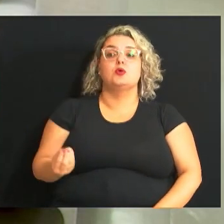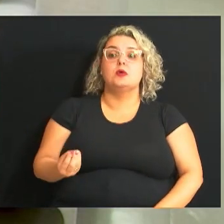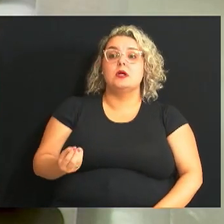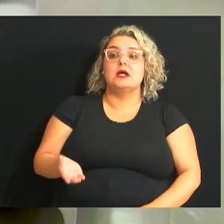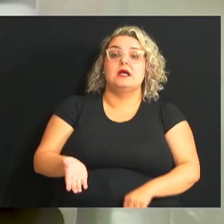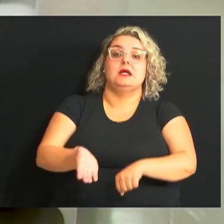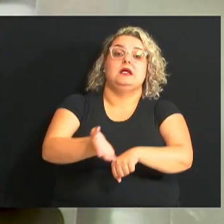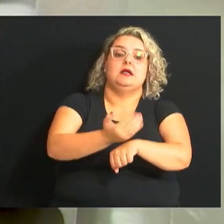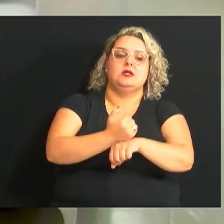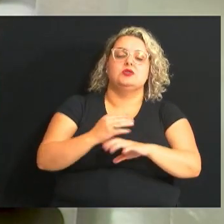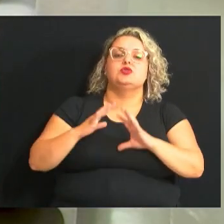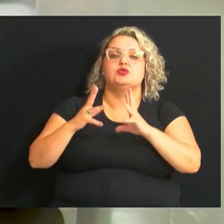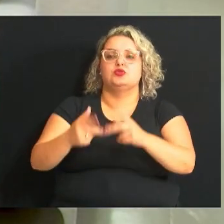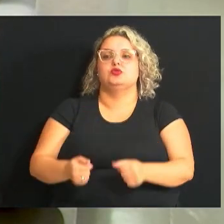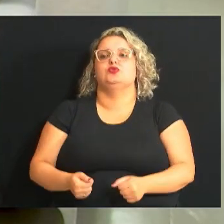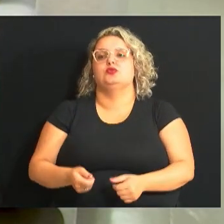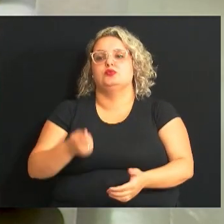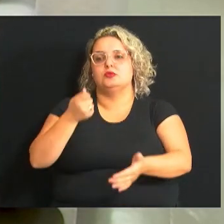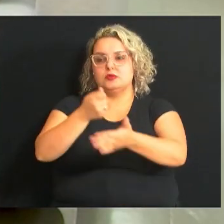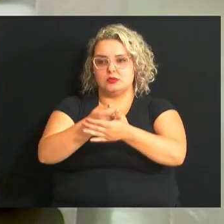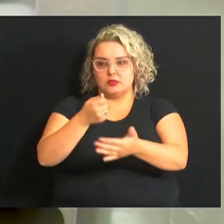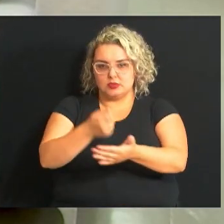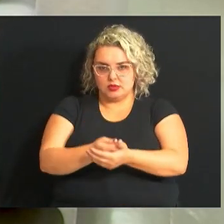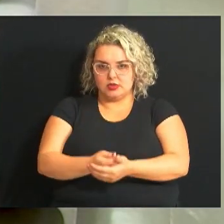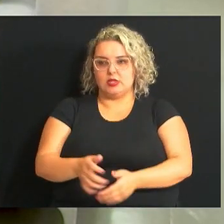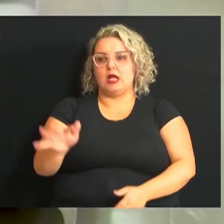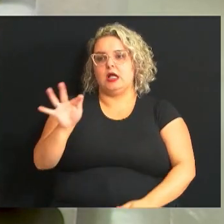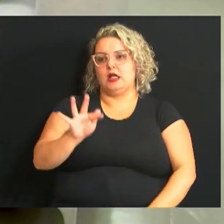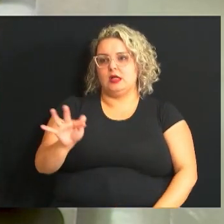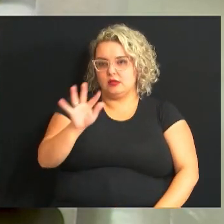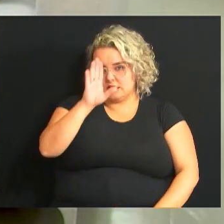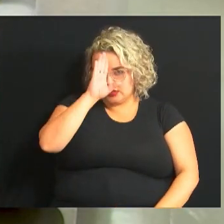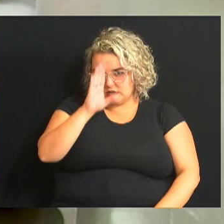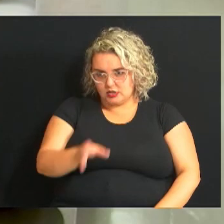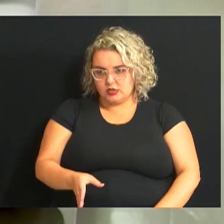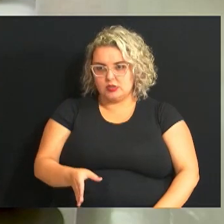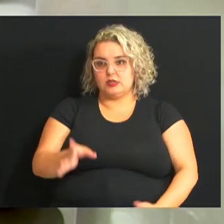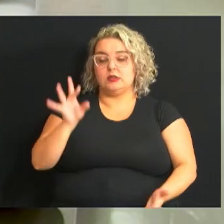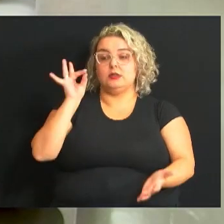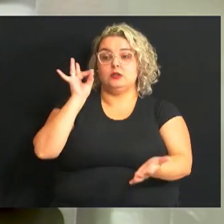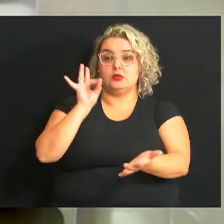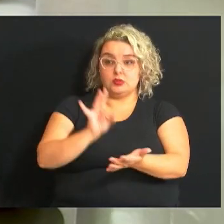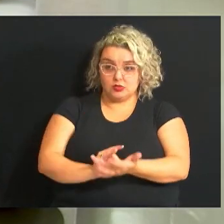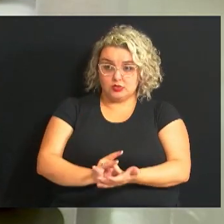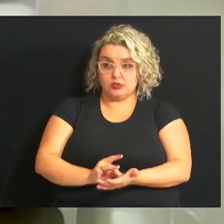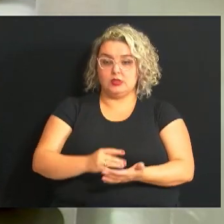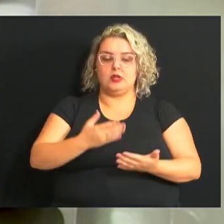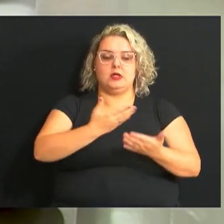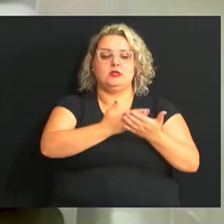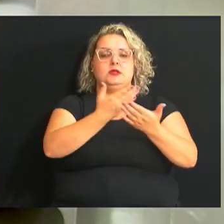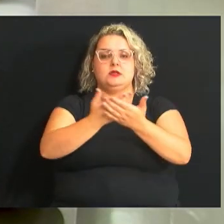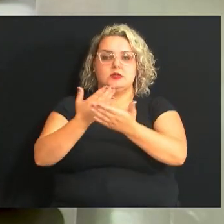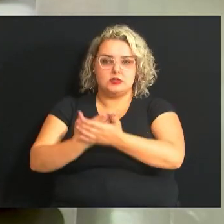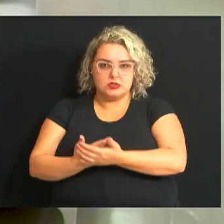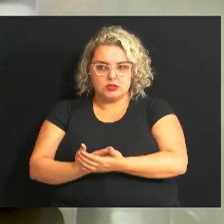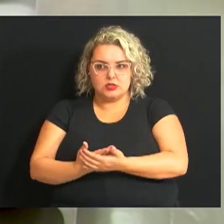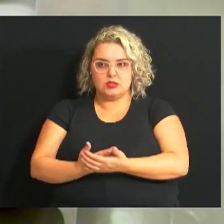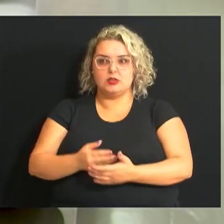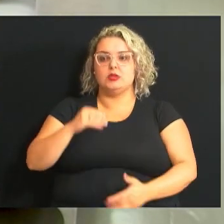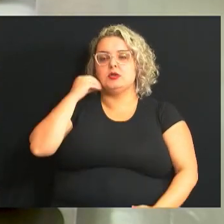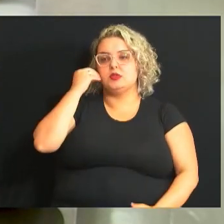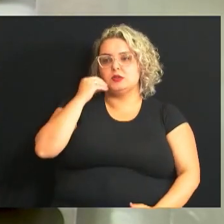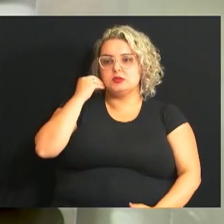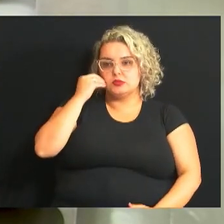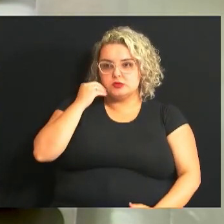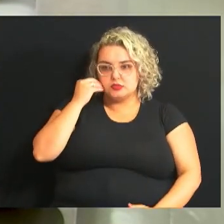que vai ser exigido na faculdade diretamente. Então, na verdade, esses estudantes passaram, na experiência destes alunos deste